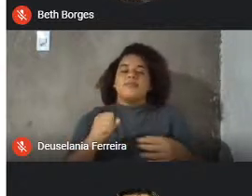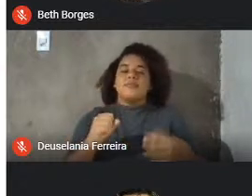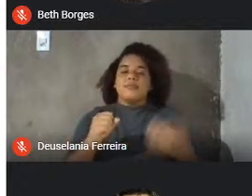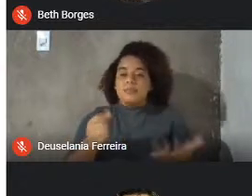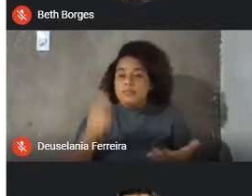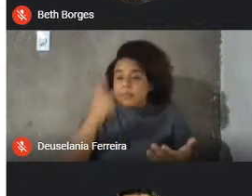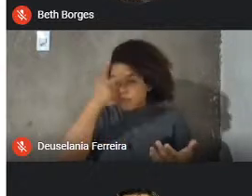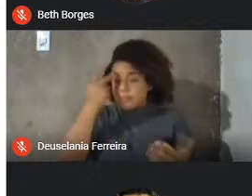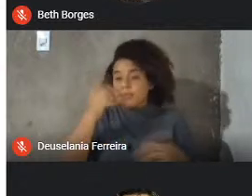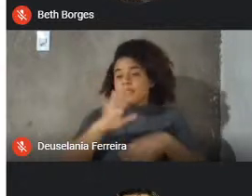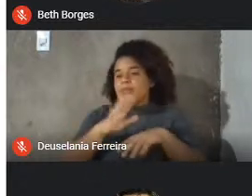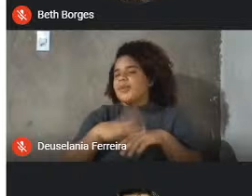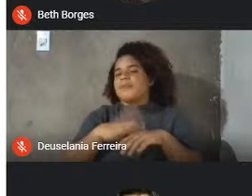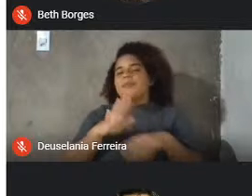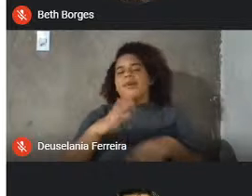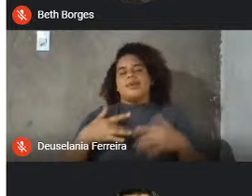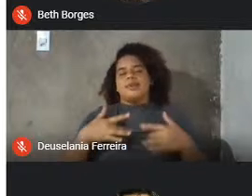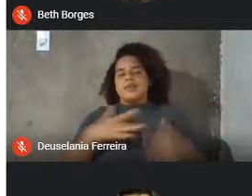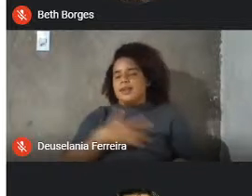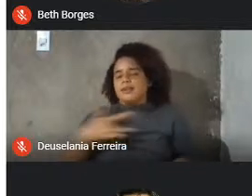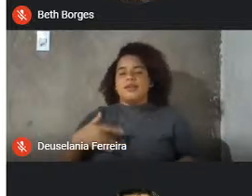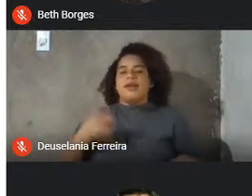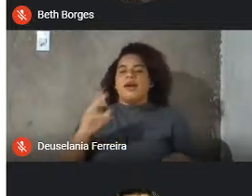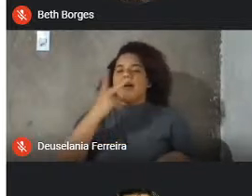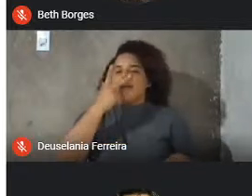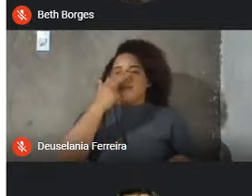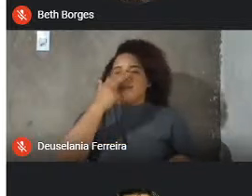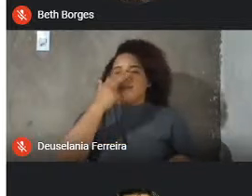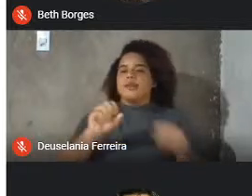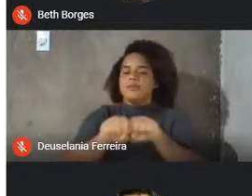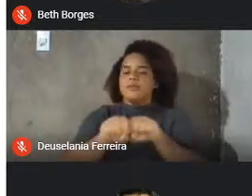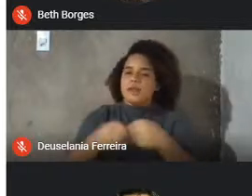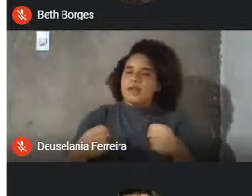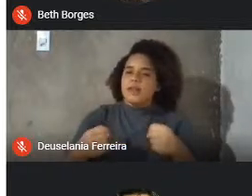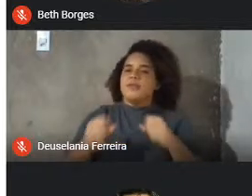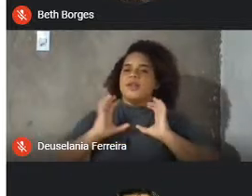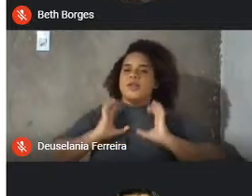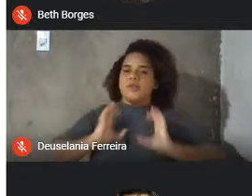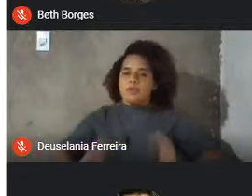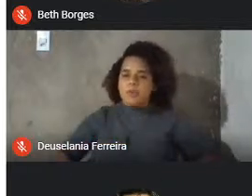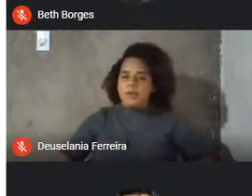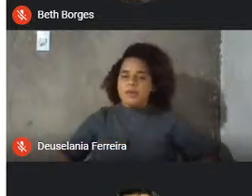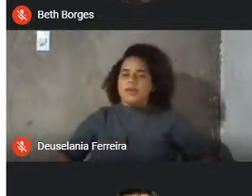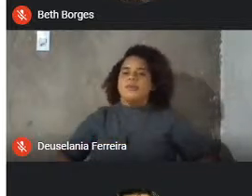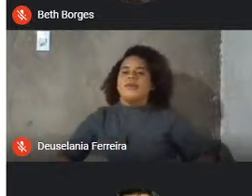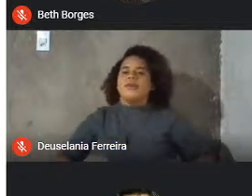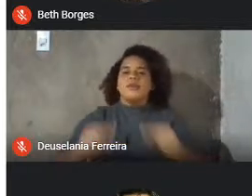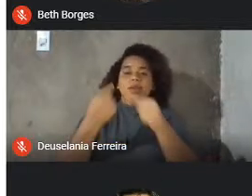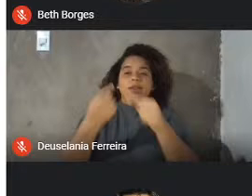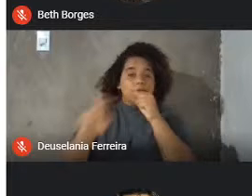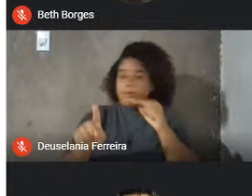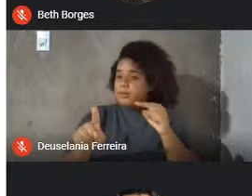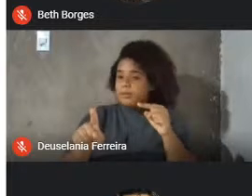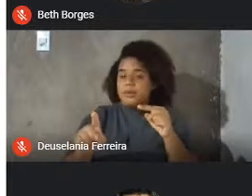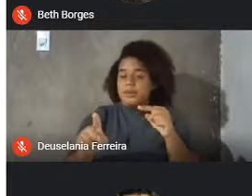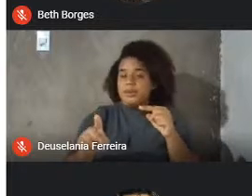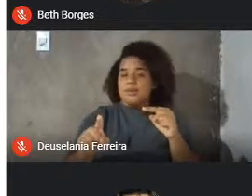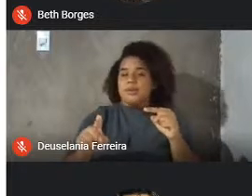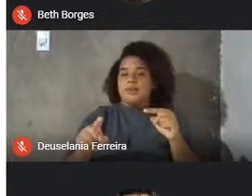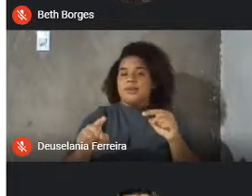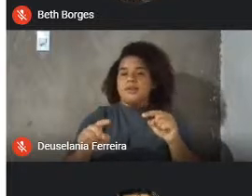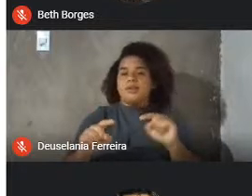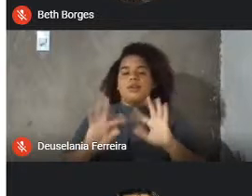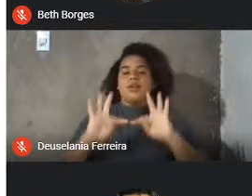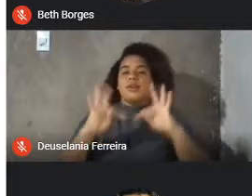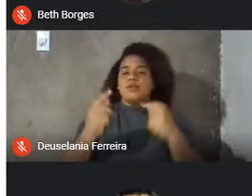mais saudável, quebrando assim todo esse padrão de comportamento que é disfuncional perante toda essa situação